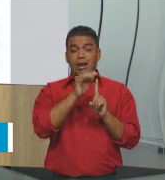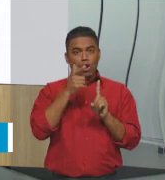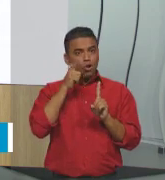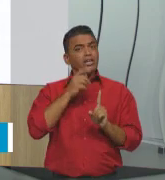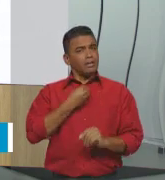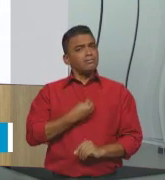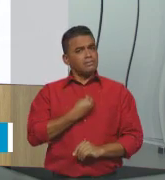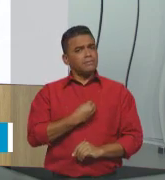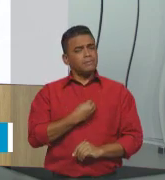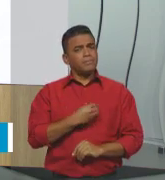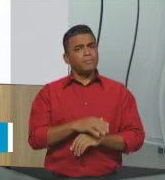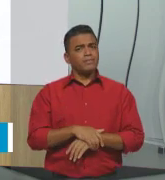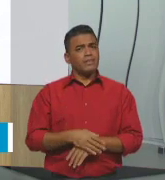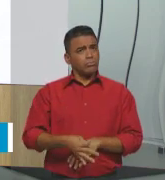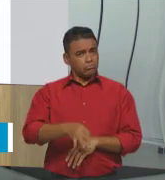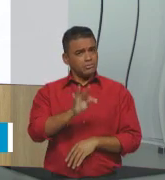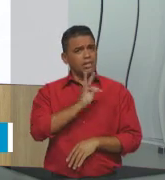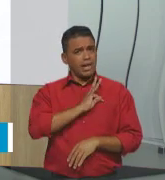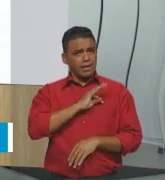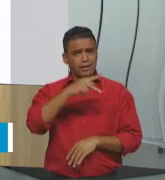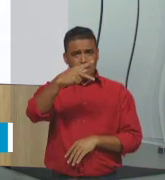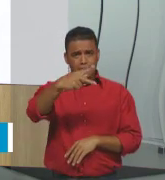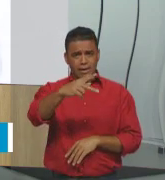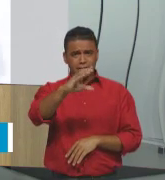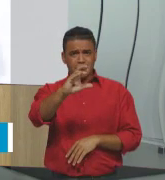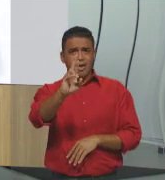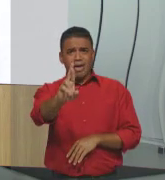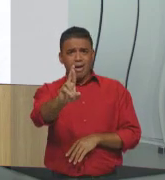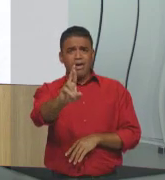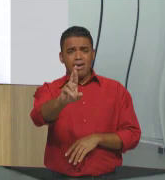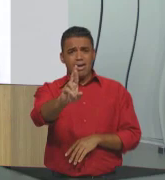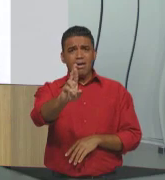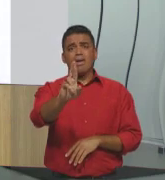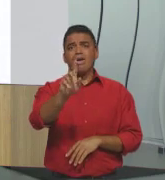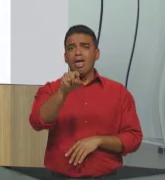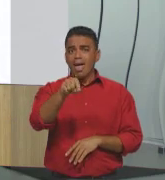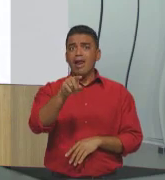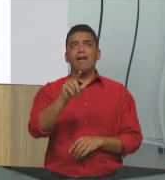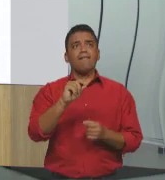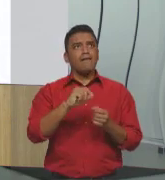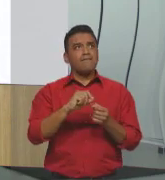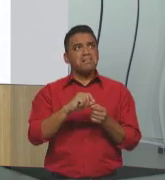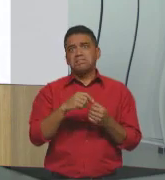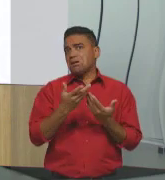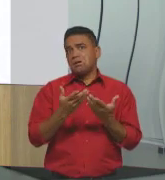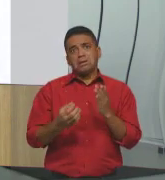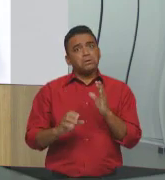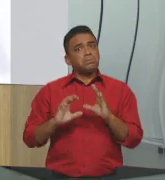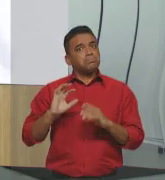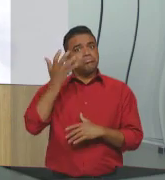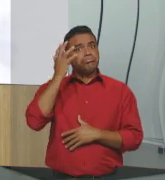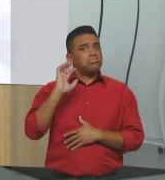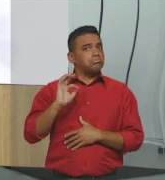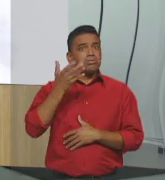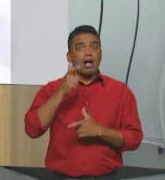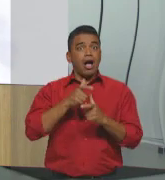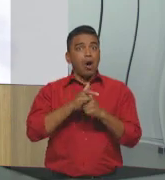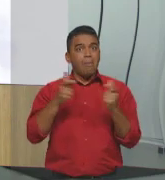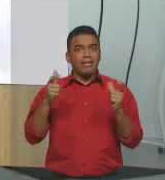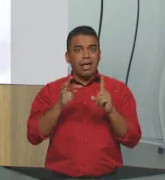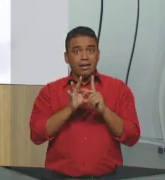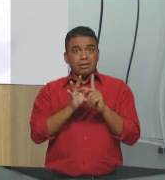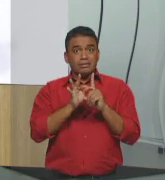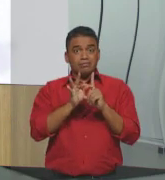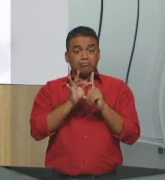essa técnica de PCR, ela vai fazer uma série de eventos que vão aumentar a temperatura